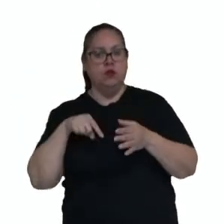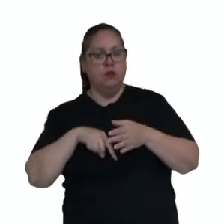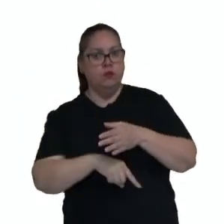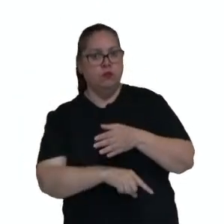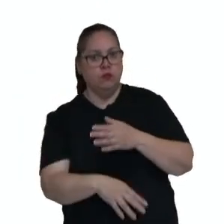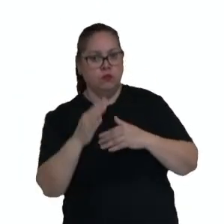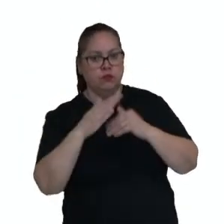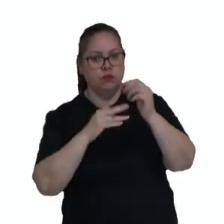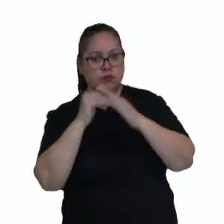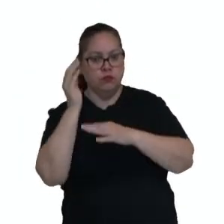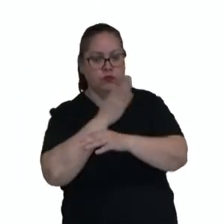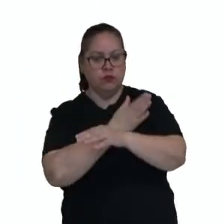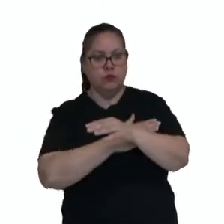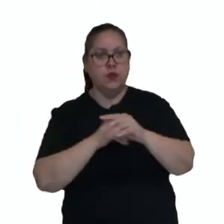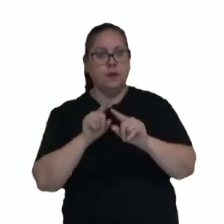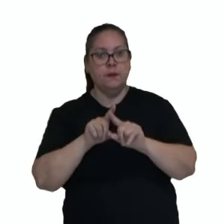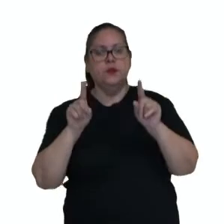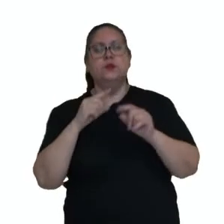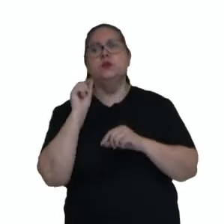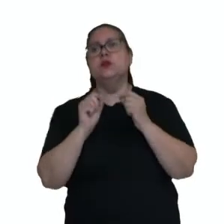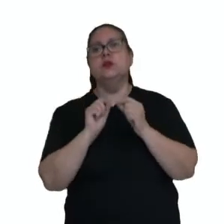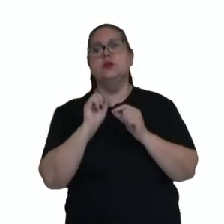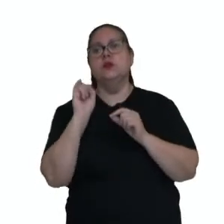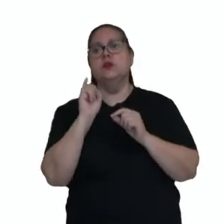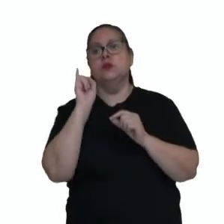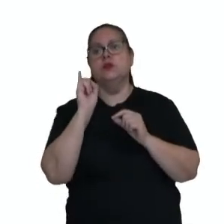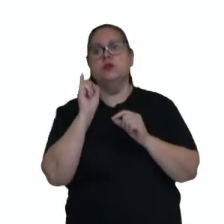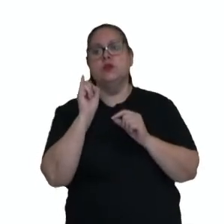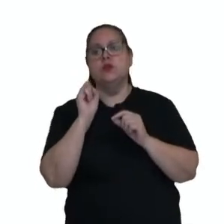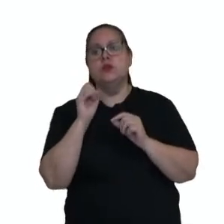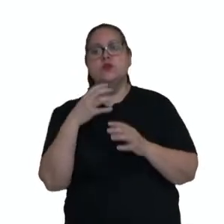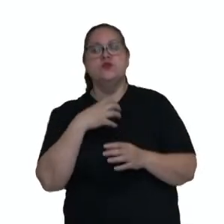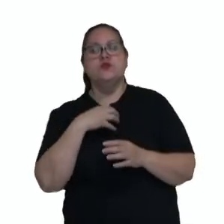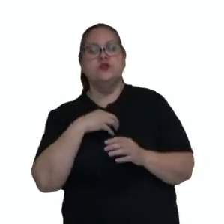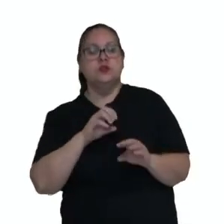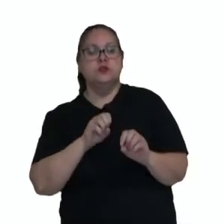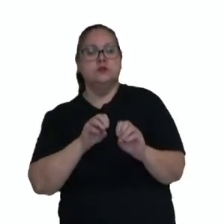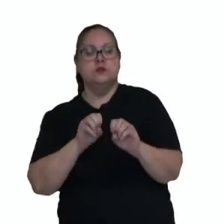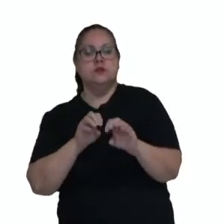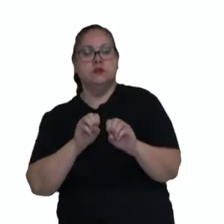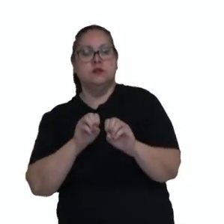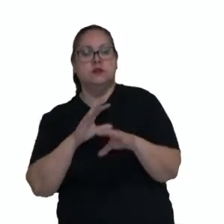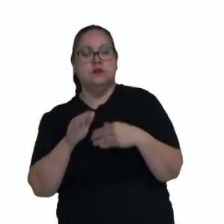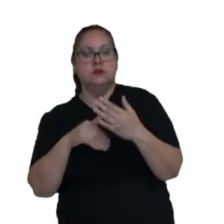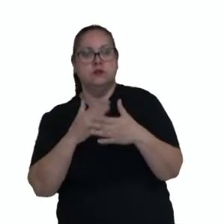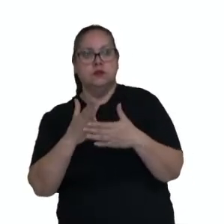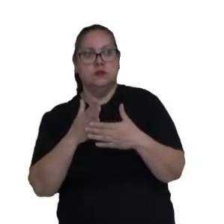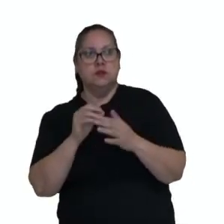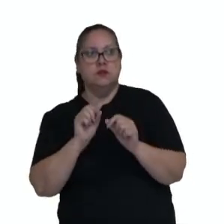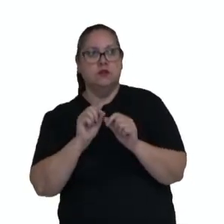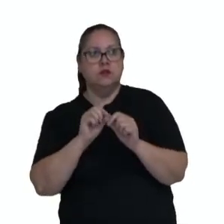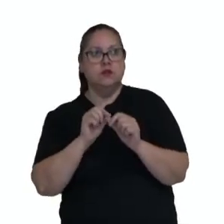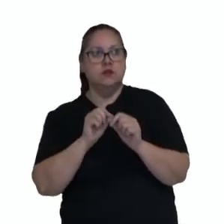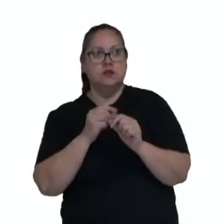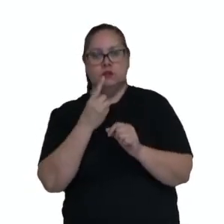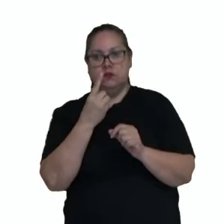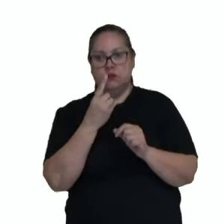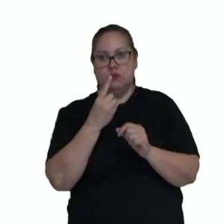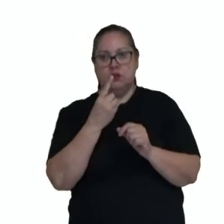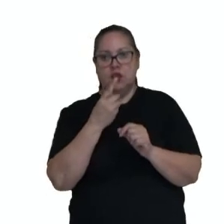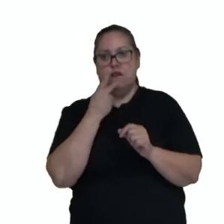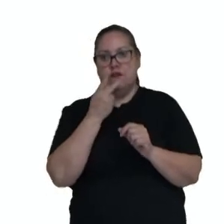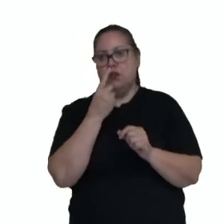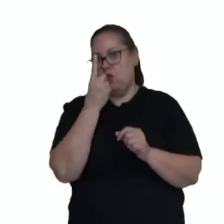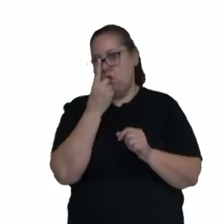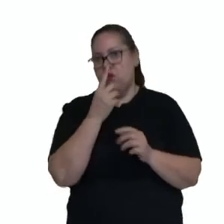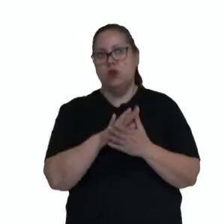construção medieval. Mas o que não importa é o método de ensino desenvolvido nelas. Vamos fazer uma, né? Eu quero que você faça